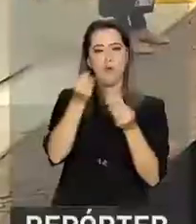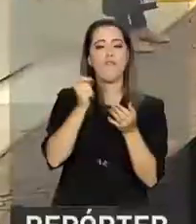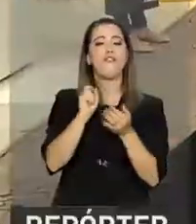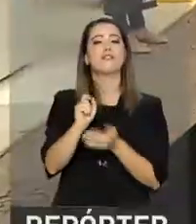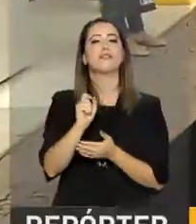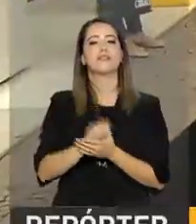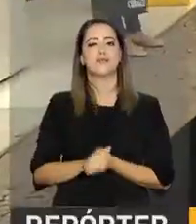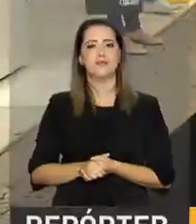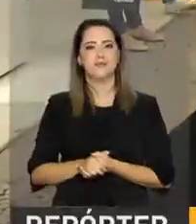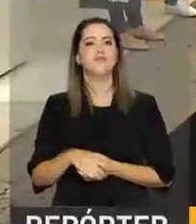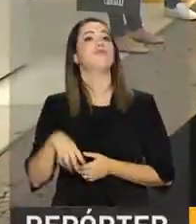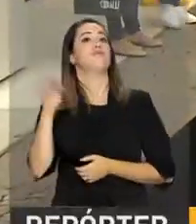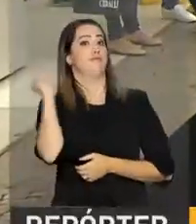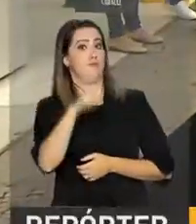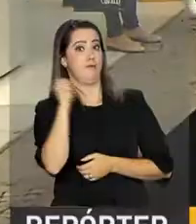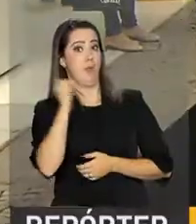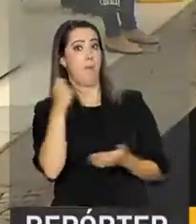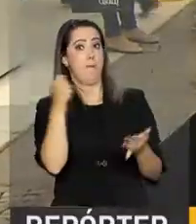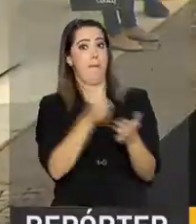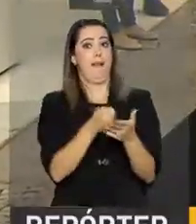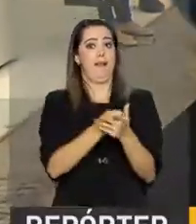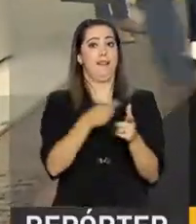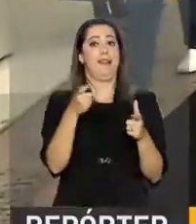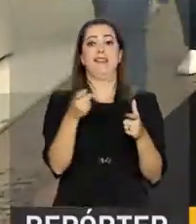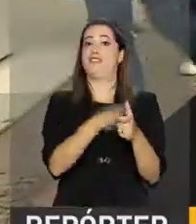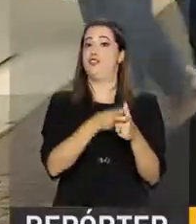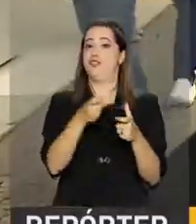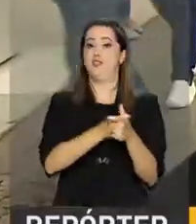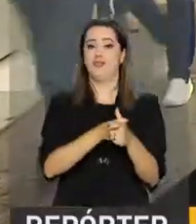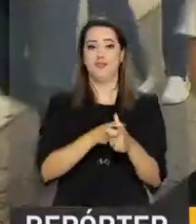assim sem dúvida pagar as dívidas